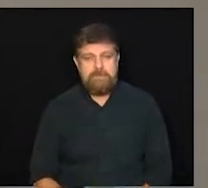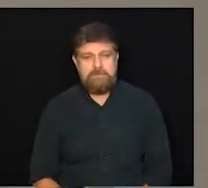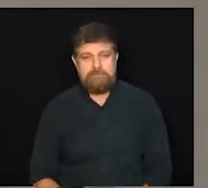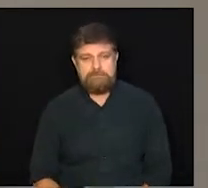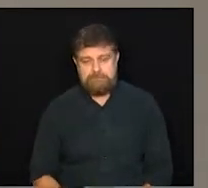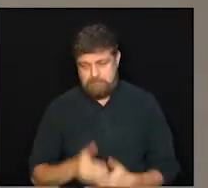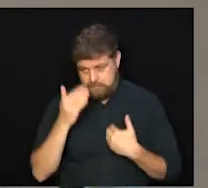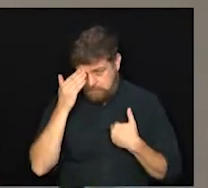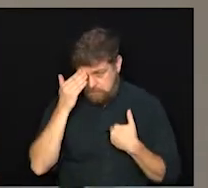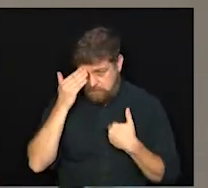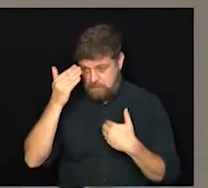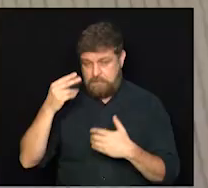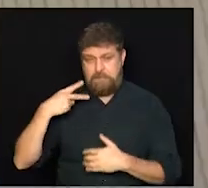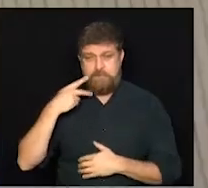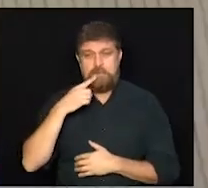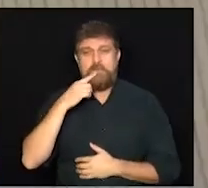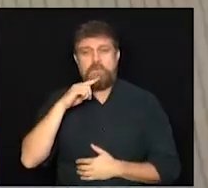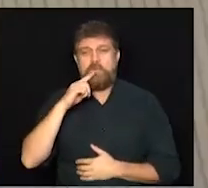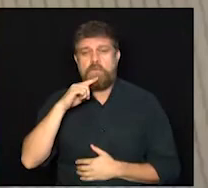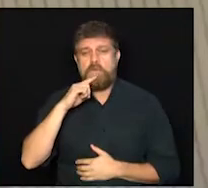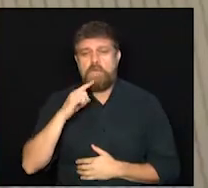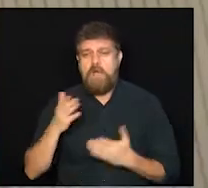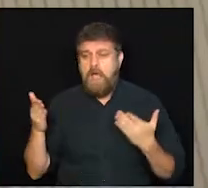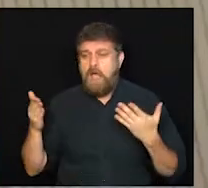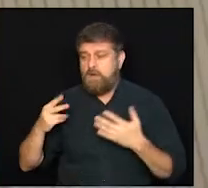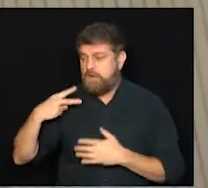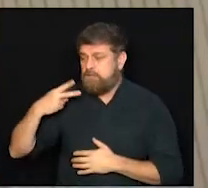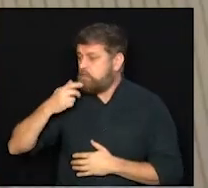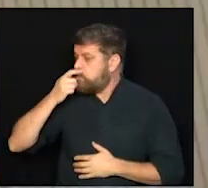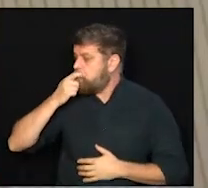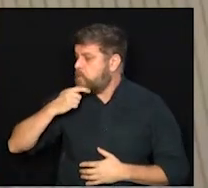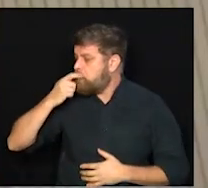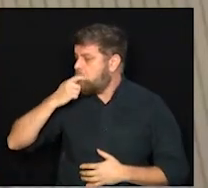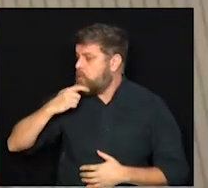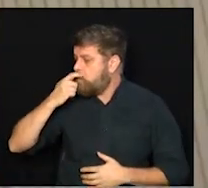Obrigado, vereador Magoga. Vereador Marrom Cunha.